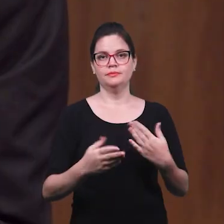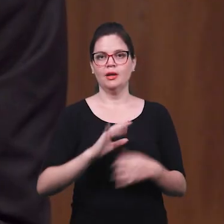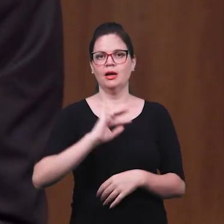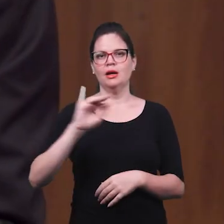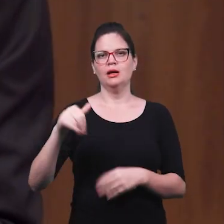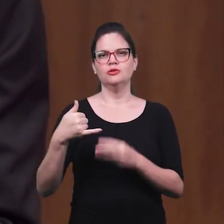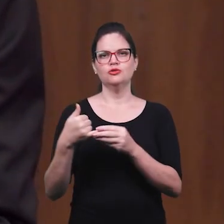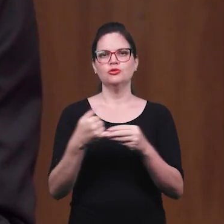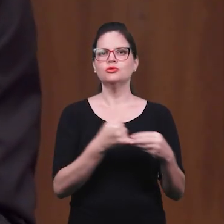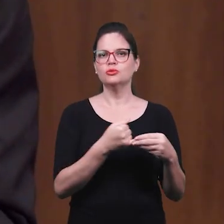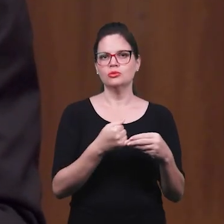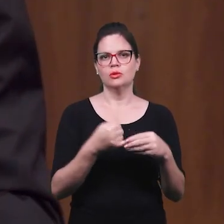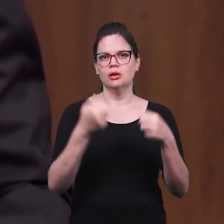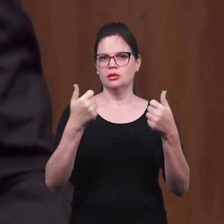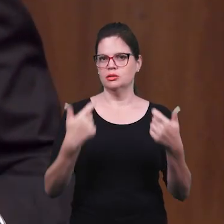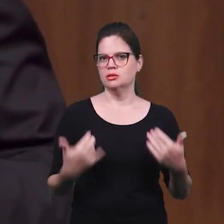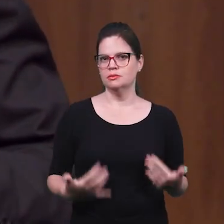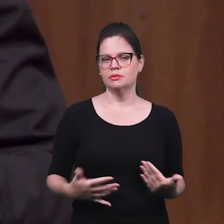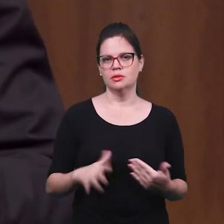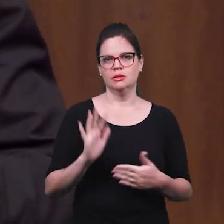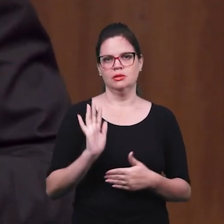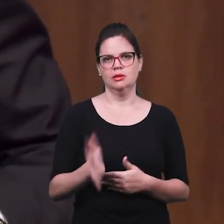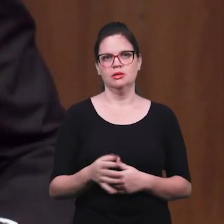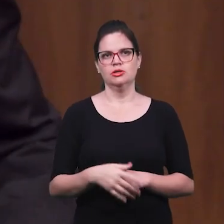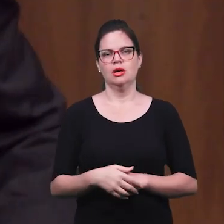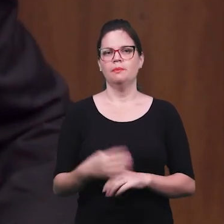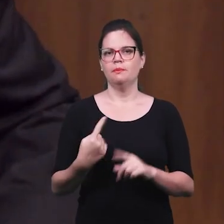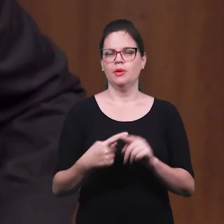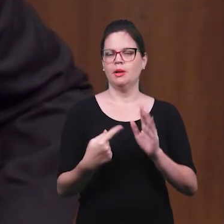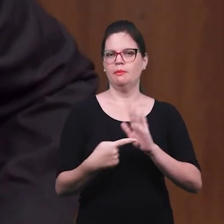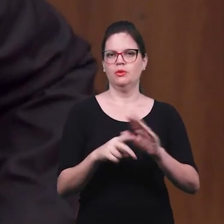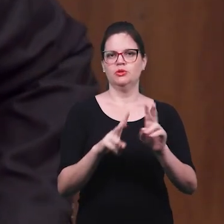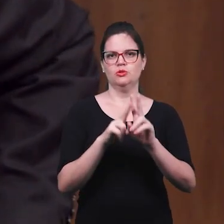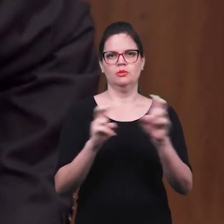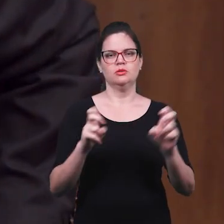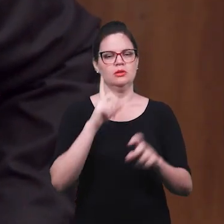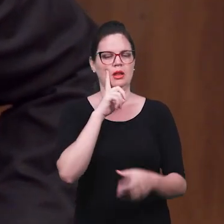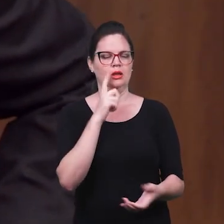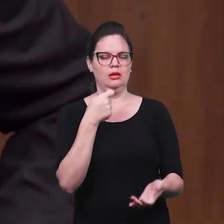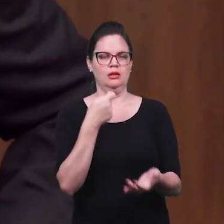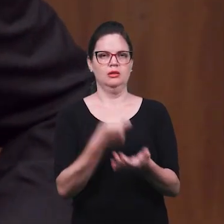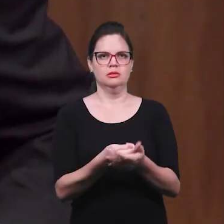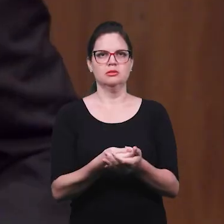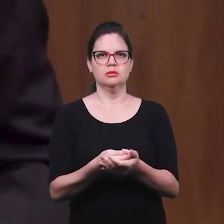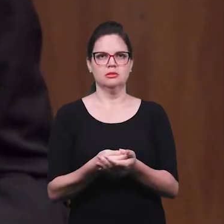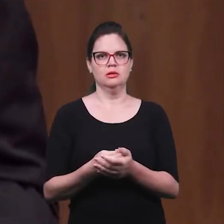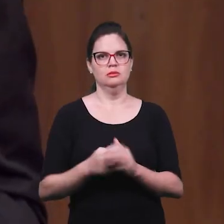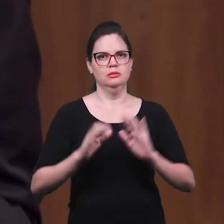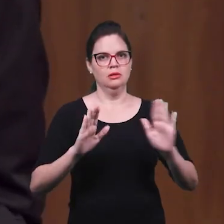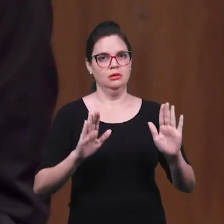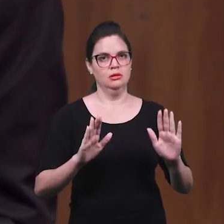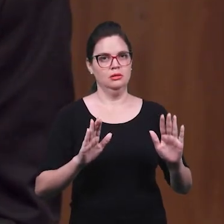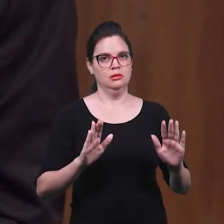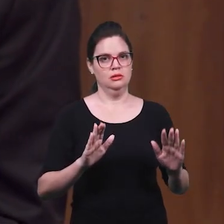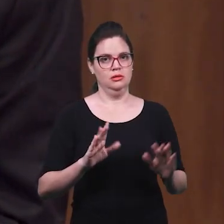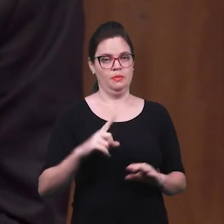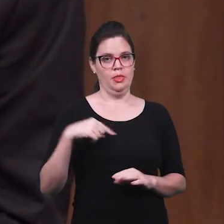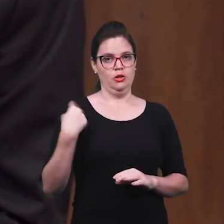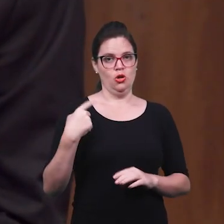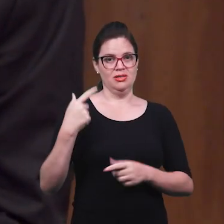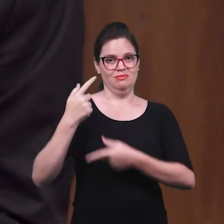traz, dentro dessa palavra de um lá definido, nossos pais serviram a outros